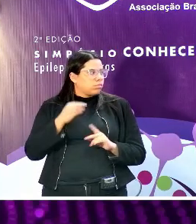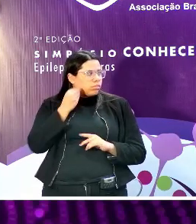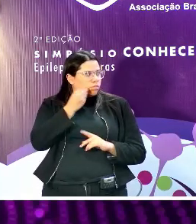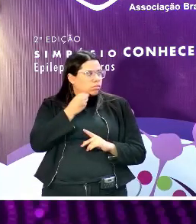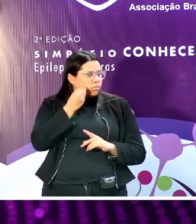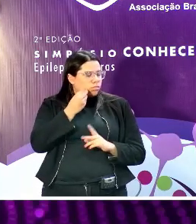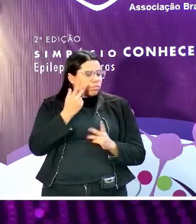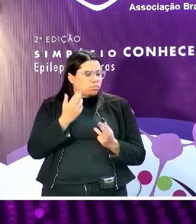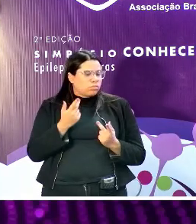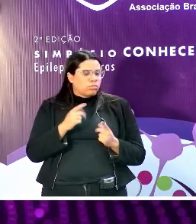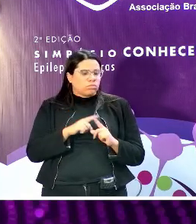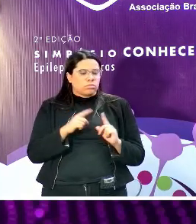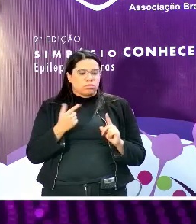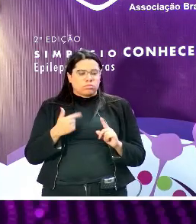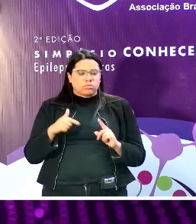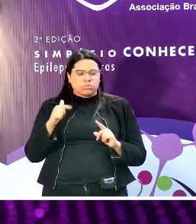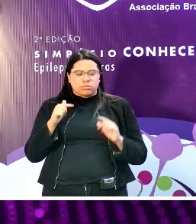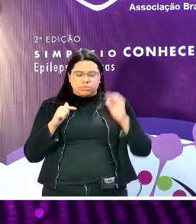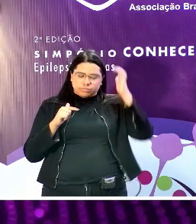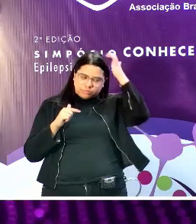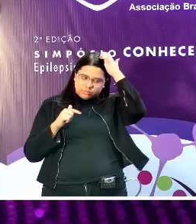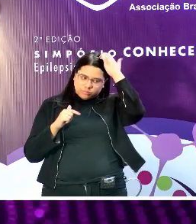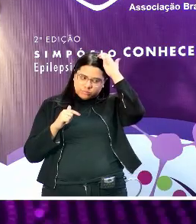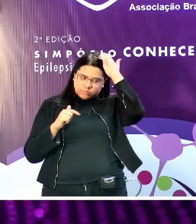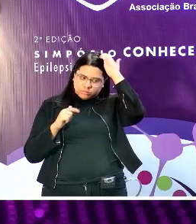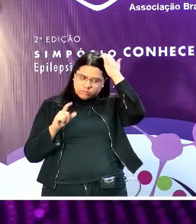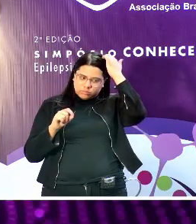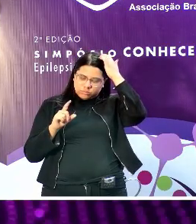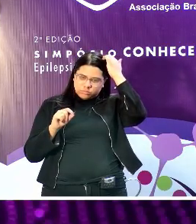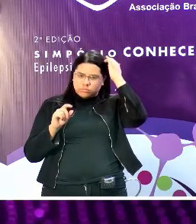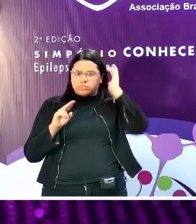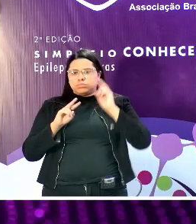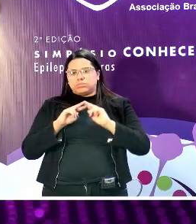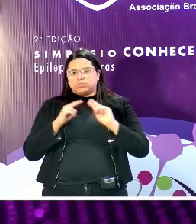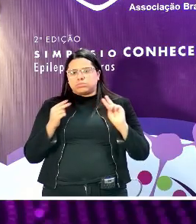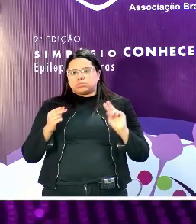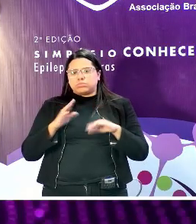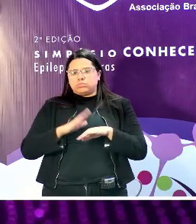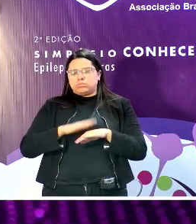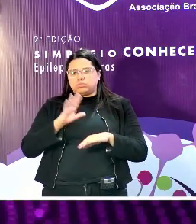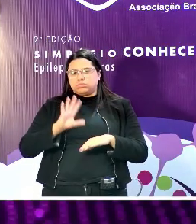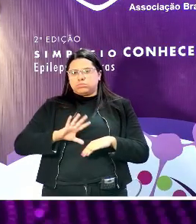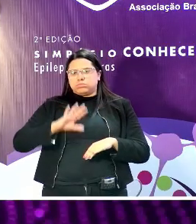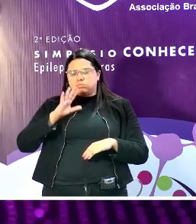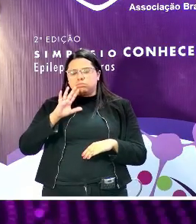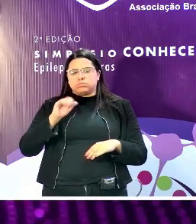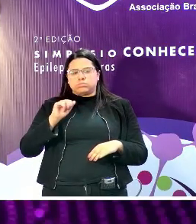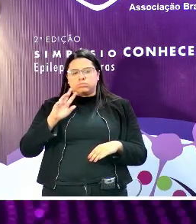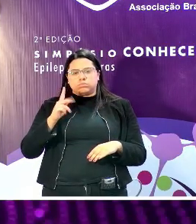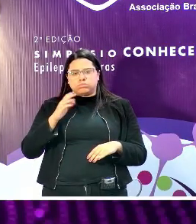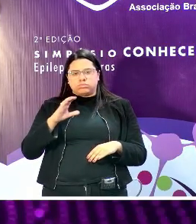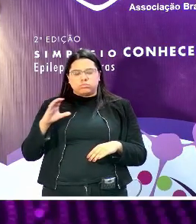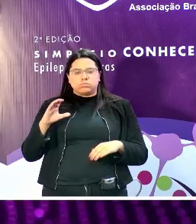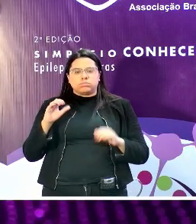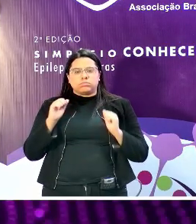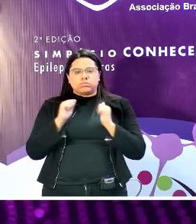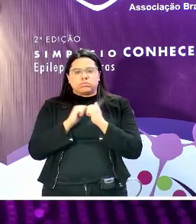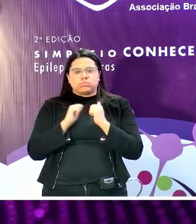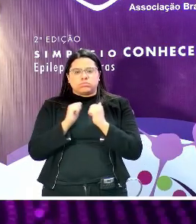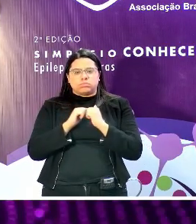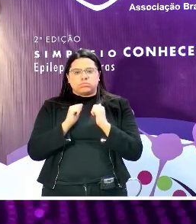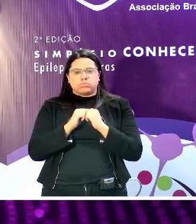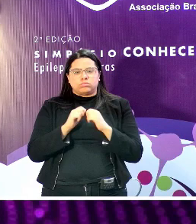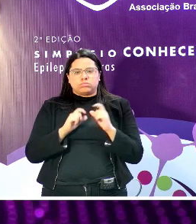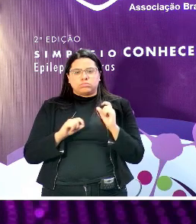com uma outra mutação, que é a D861N, que é a mutação mais frequente na HC, junto com